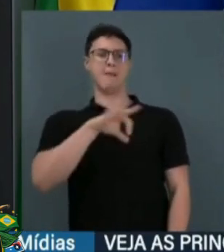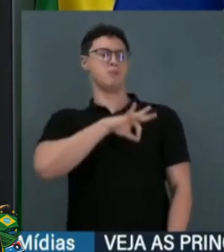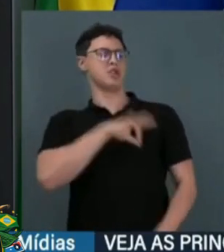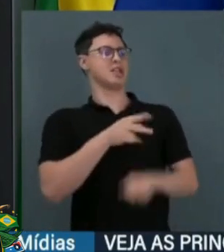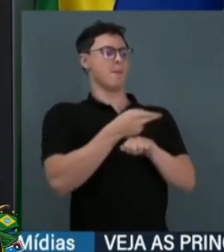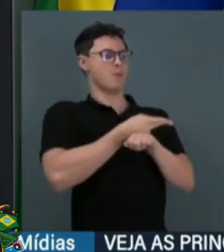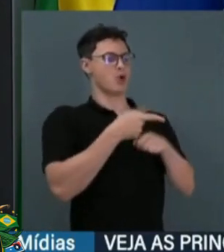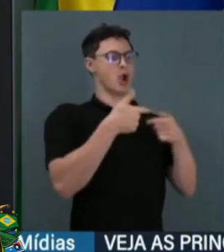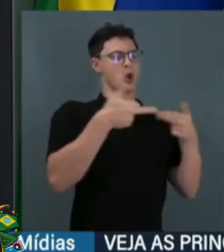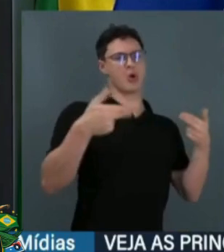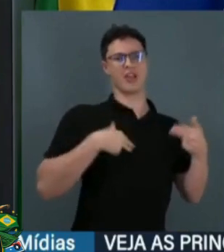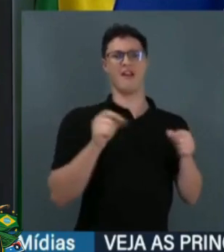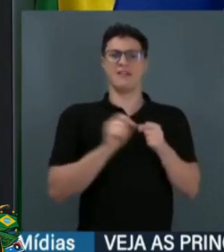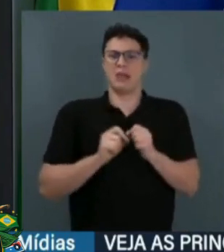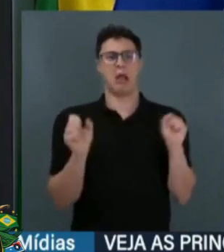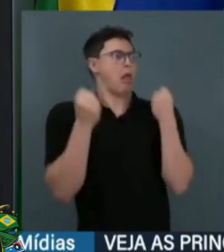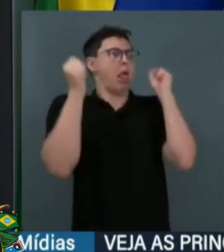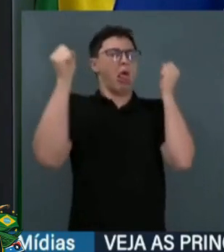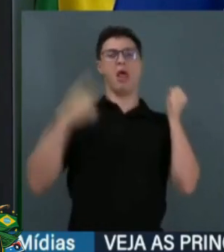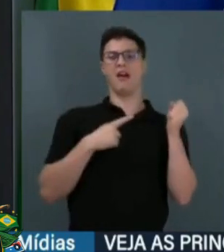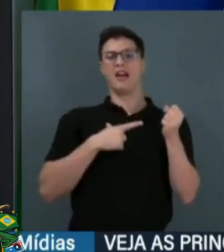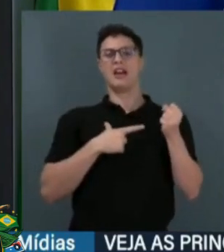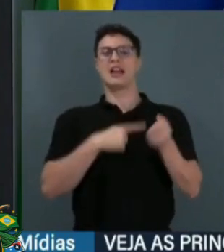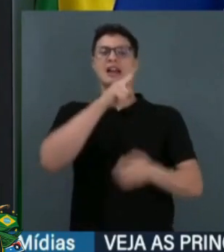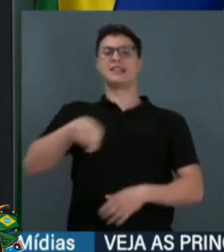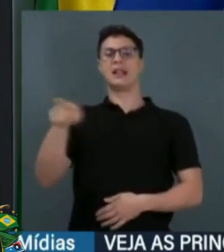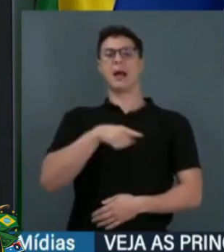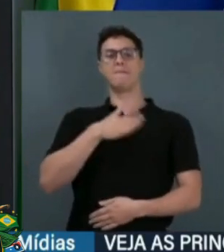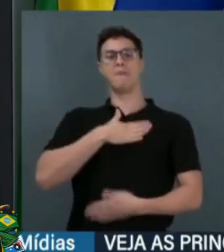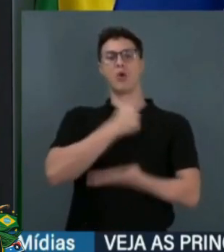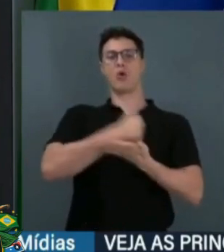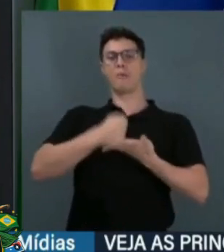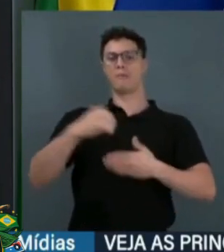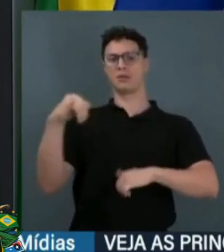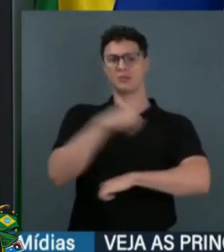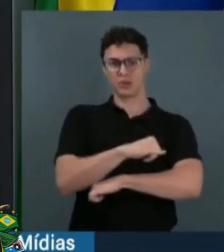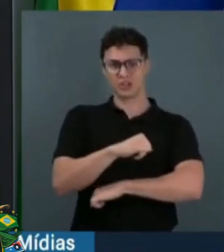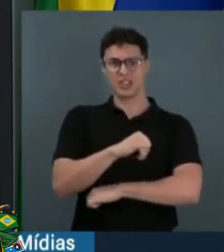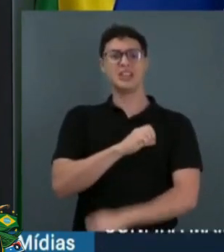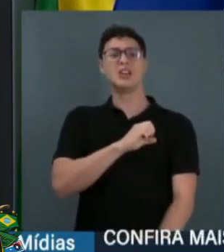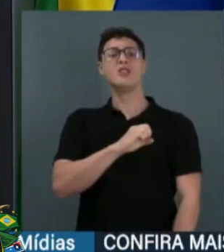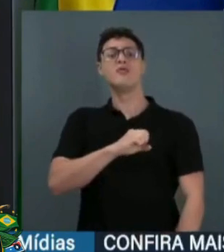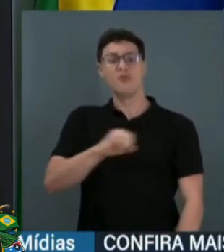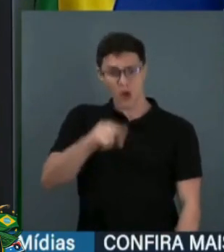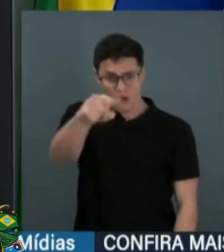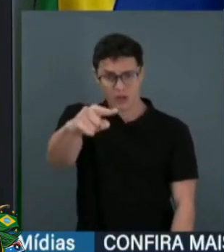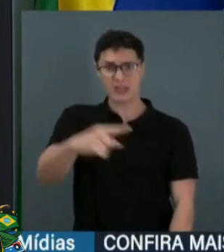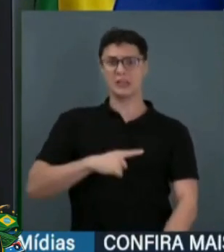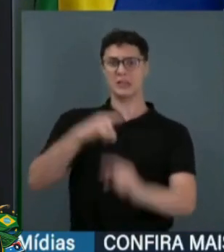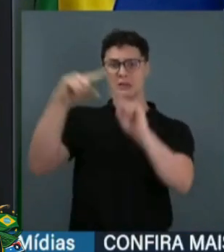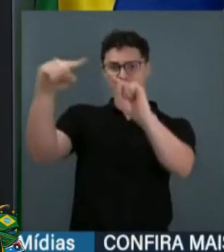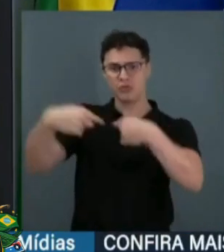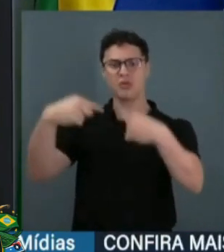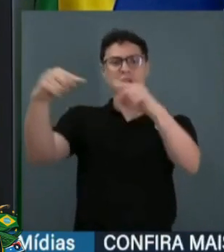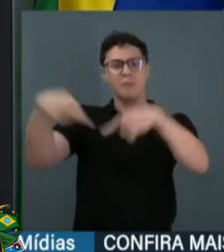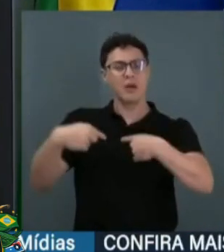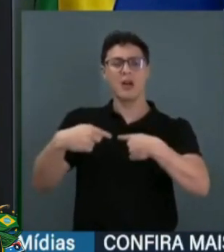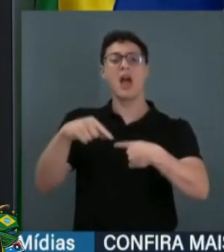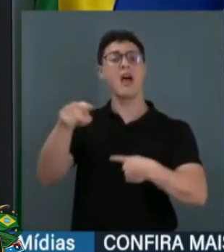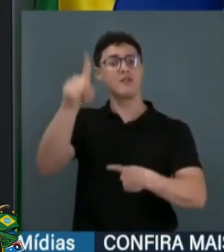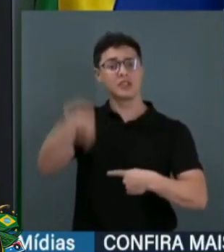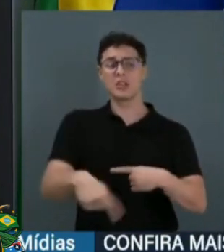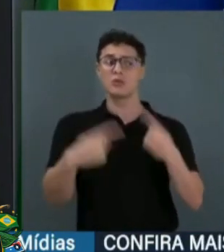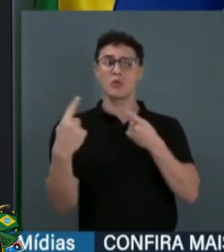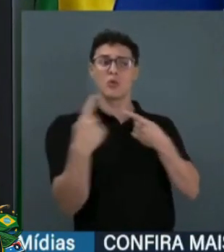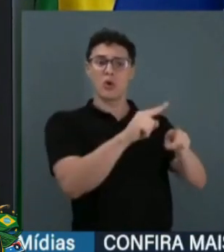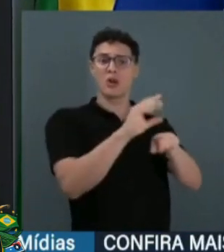escândalo, pedir, cancelar passaporte. Quanto mais você está descumprindo a Constituição,